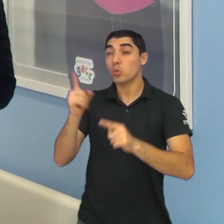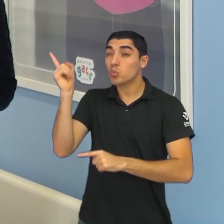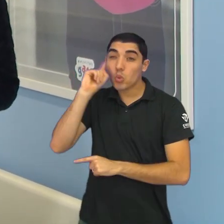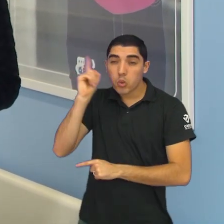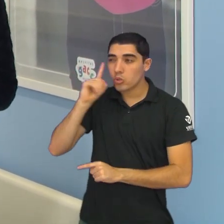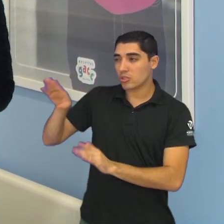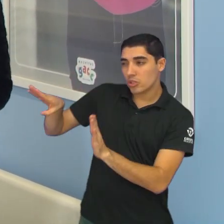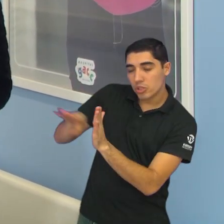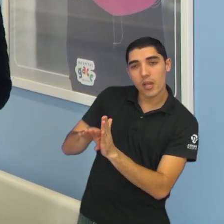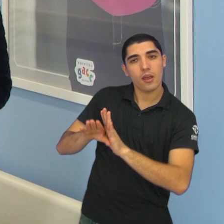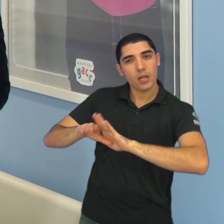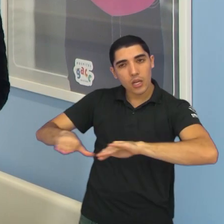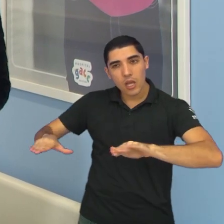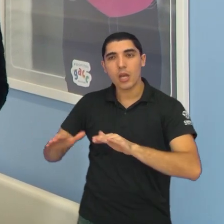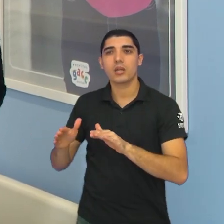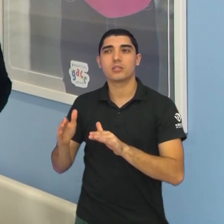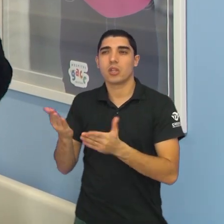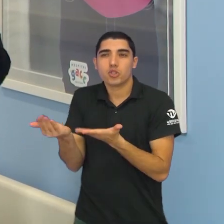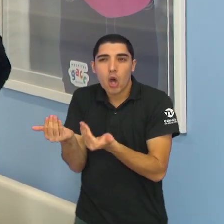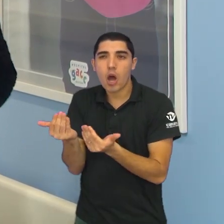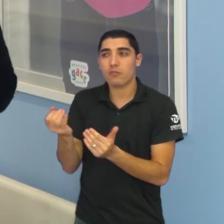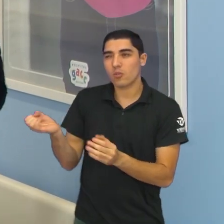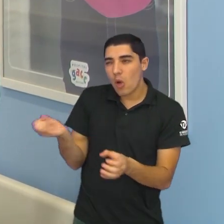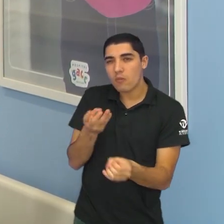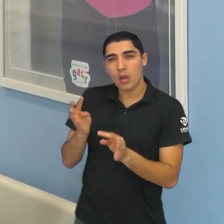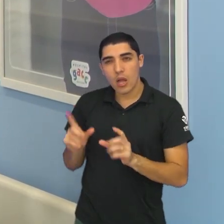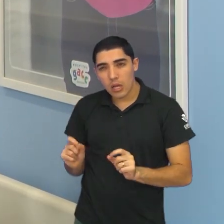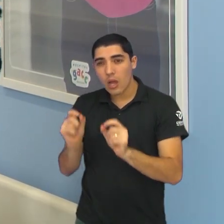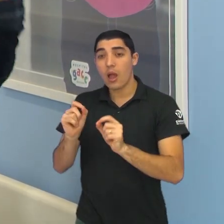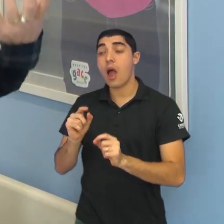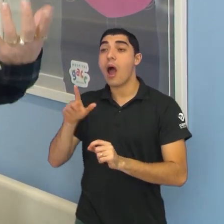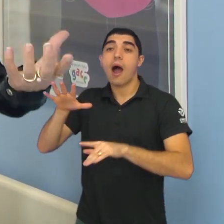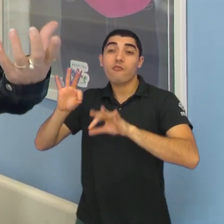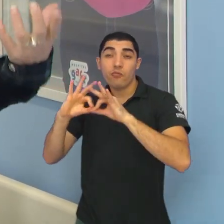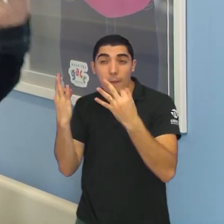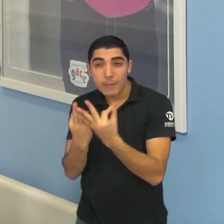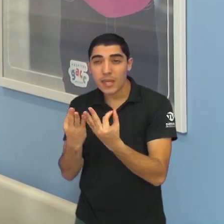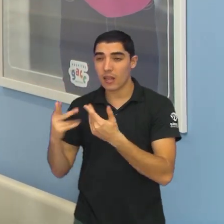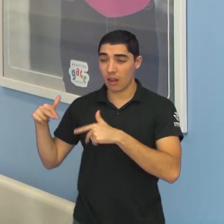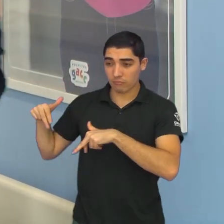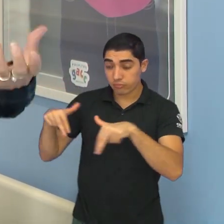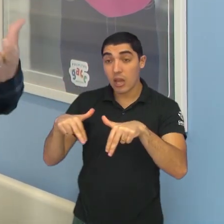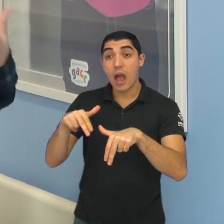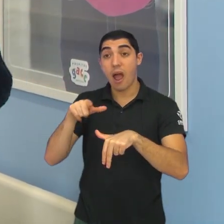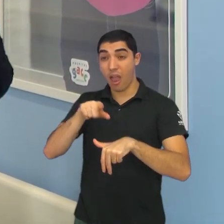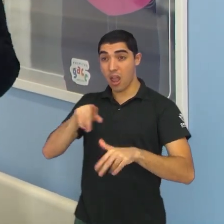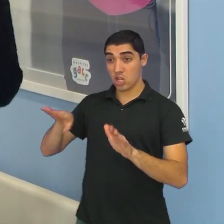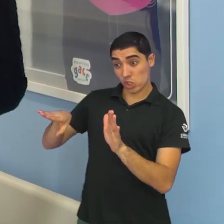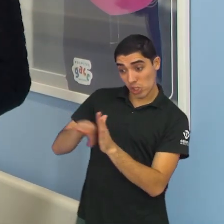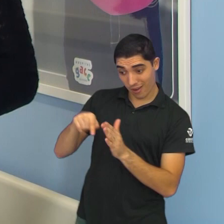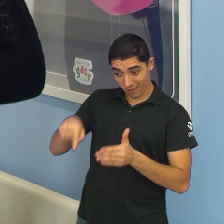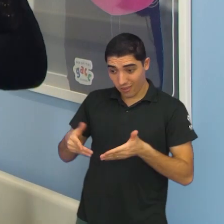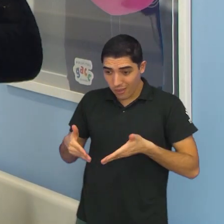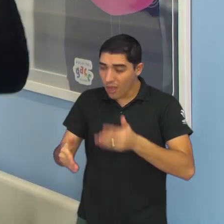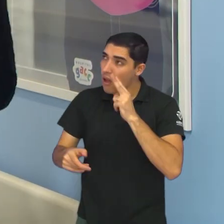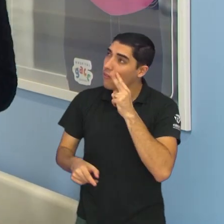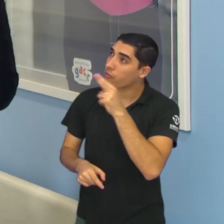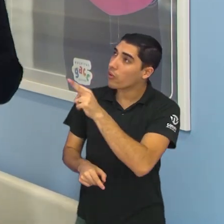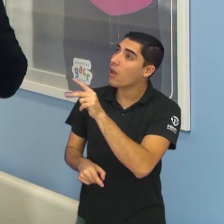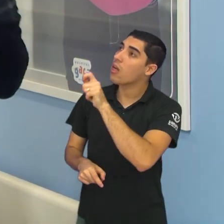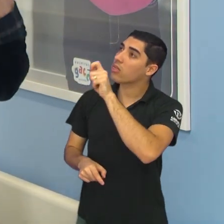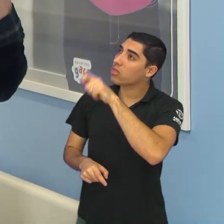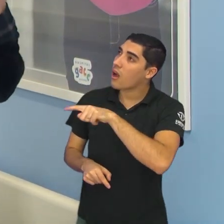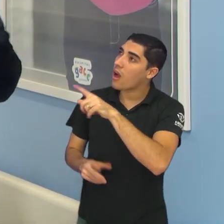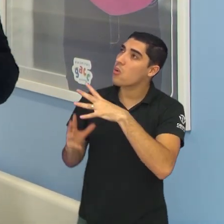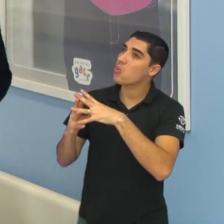recebe casos novos, crianças, jovens e seus familiares chegando. Então é primordial ter, né,